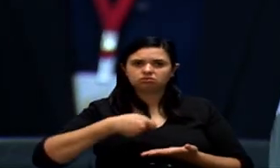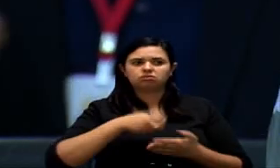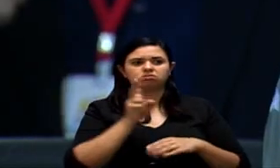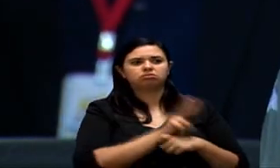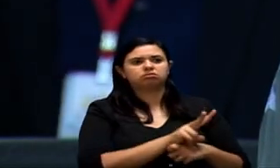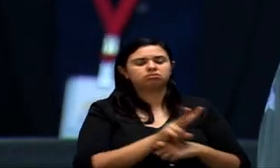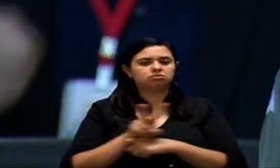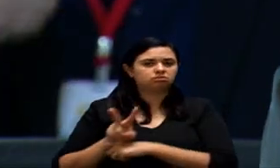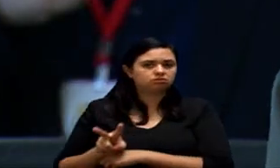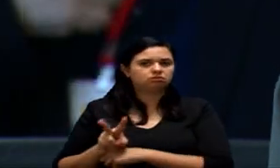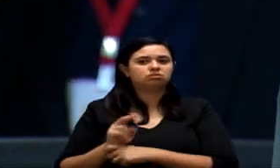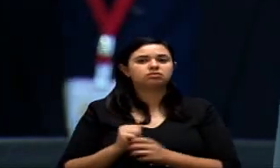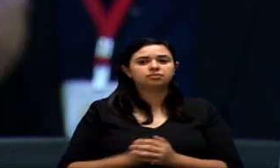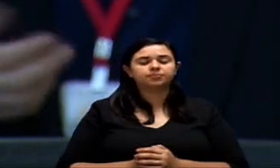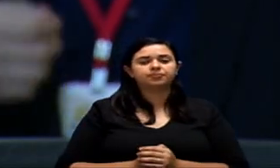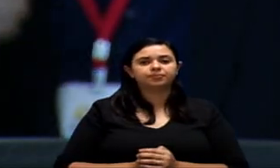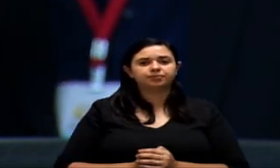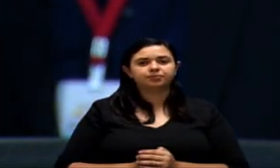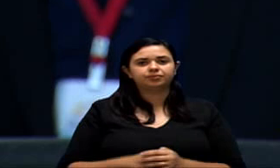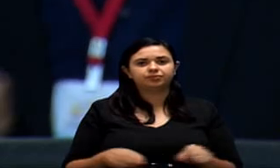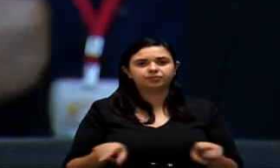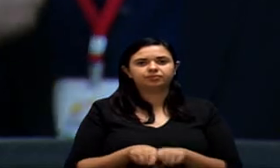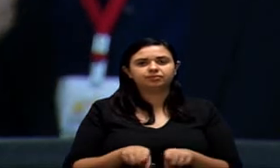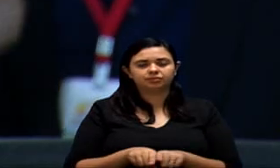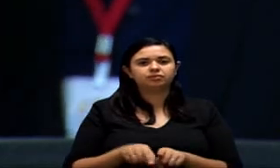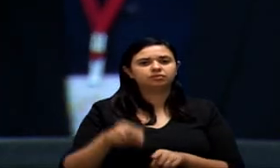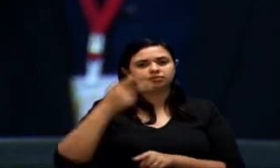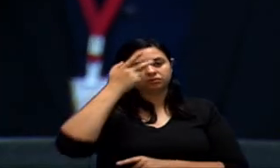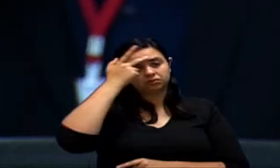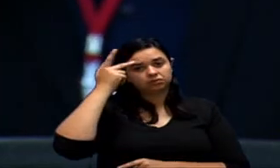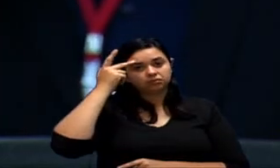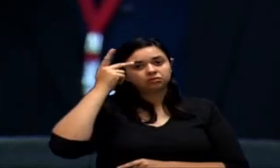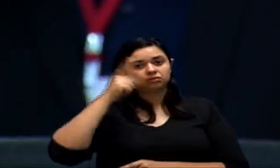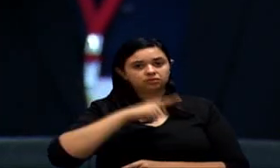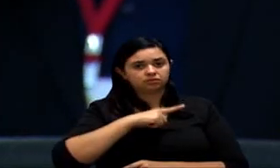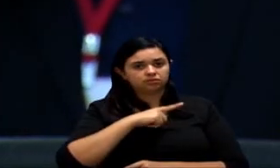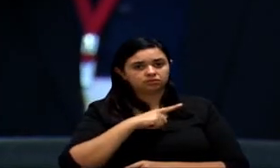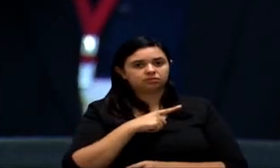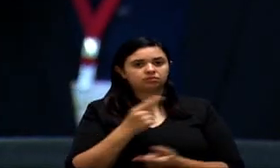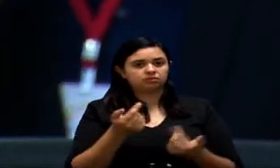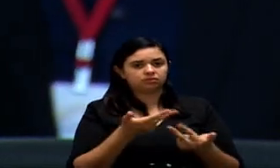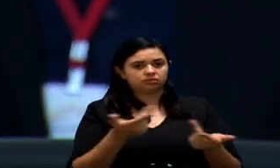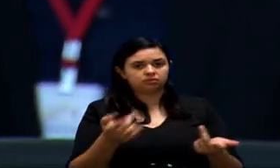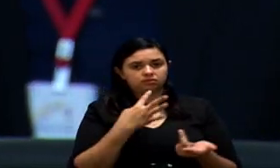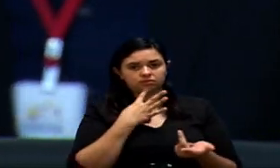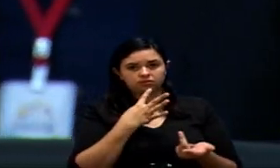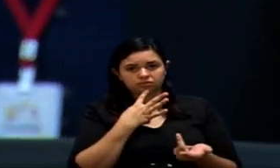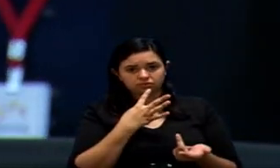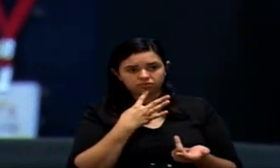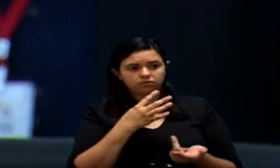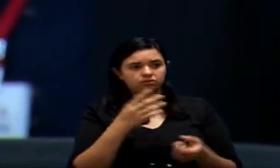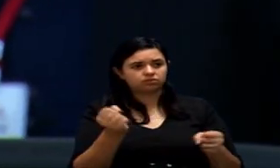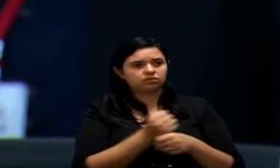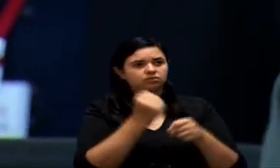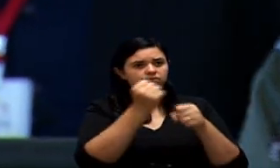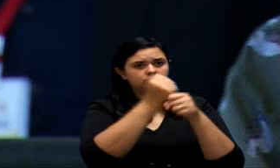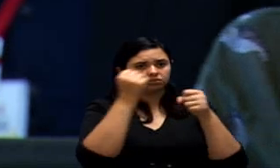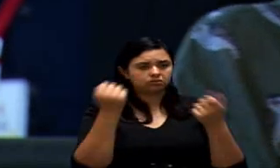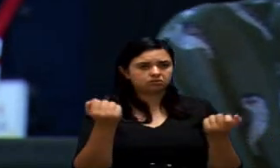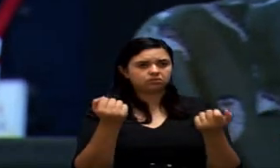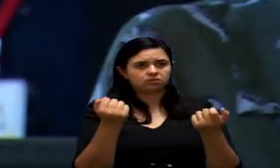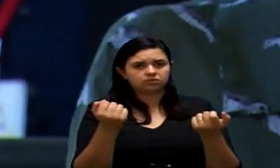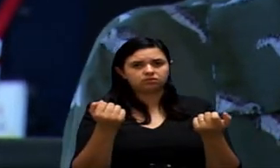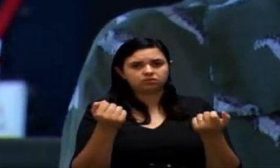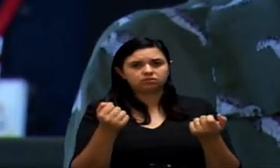uma construção. A pessoa que tem, né, um domínio, que tem um conhecimento na construção civil, ela